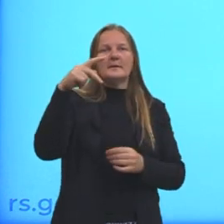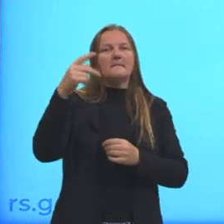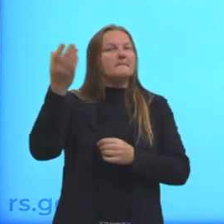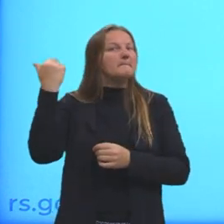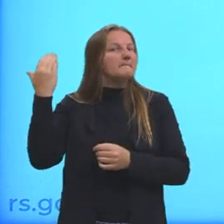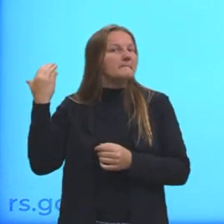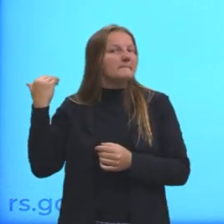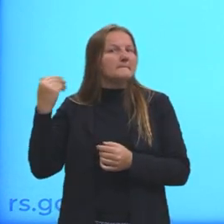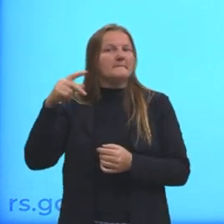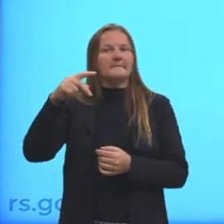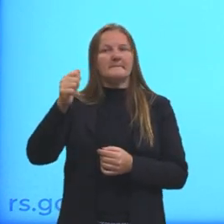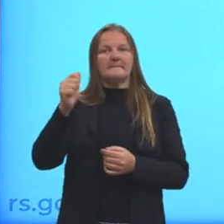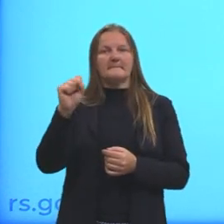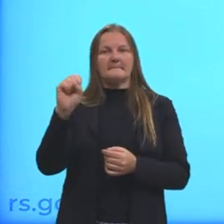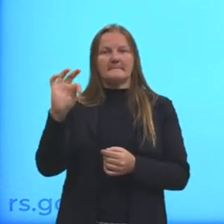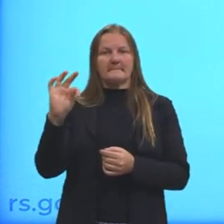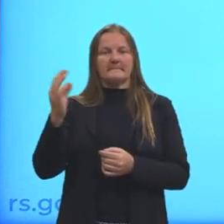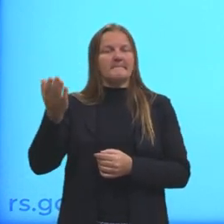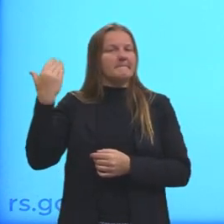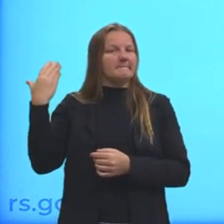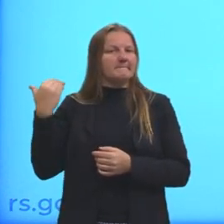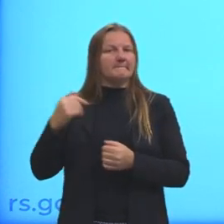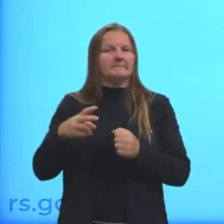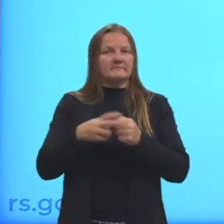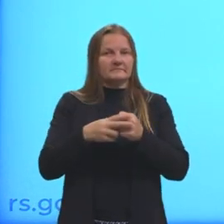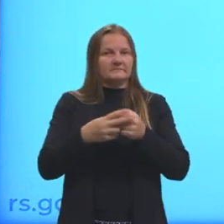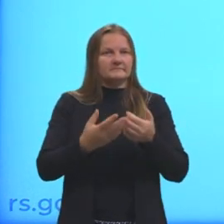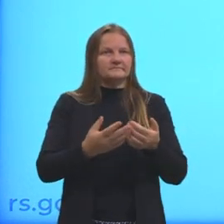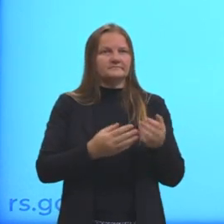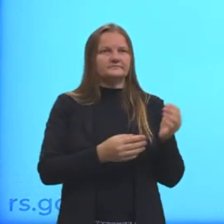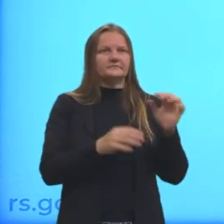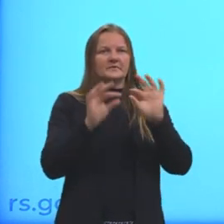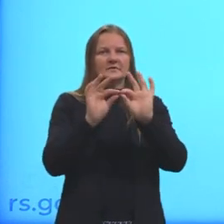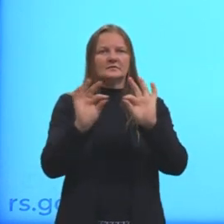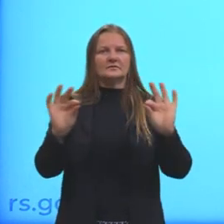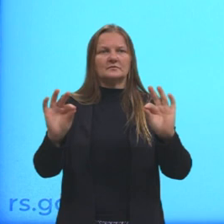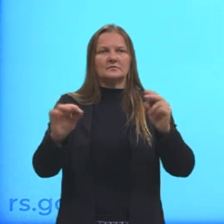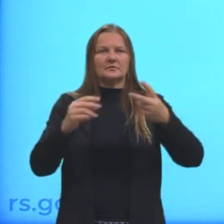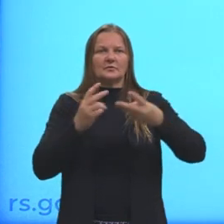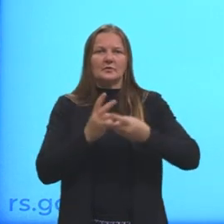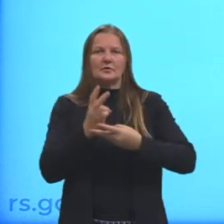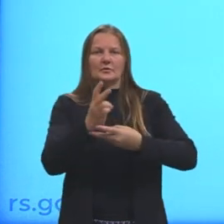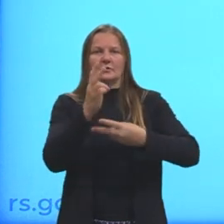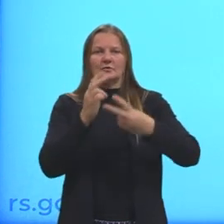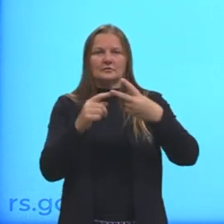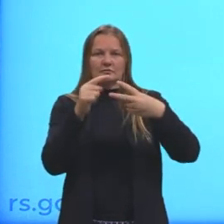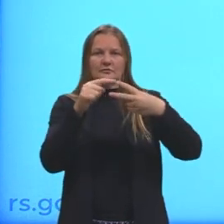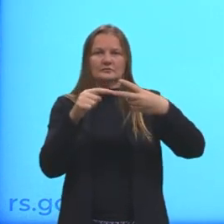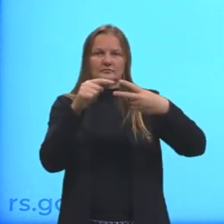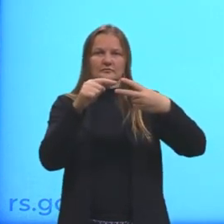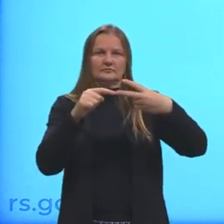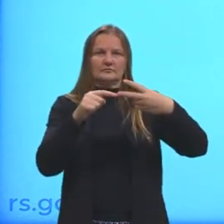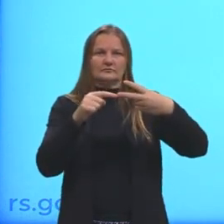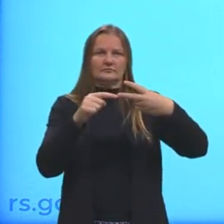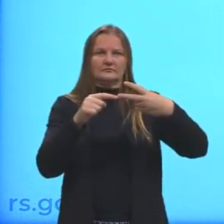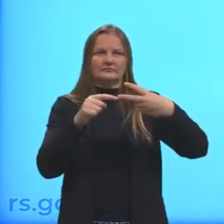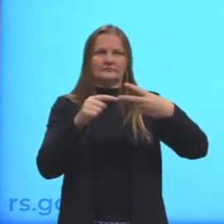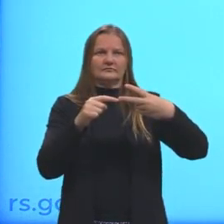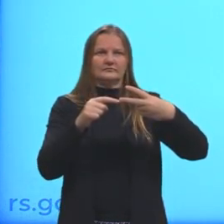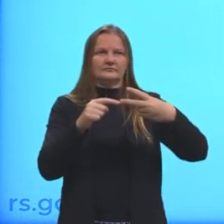um passado no pasto nós temos o simples e o conte-nos como eu tinha comentado antes